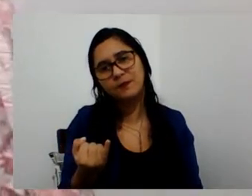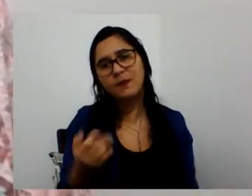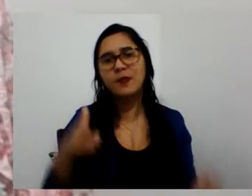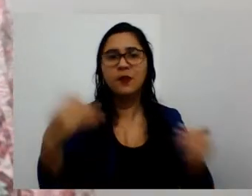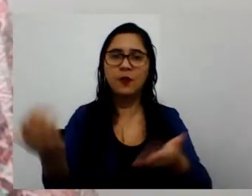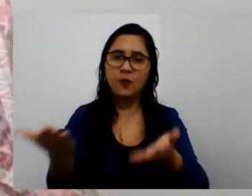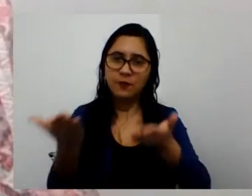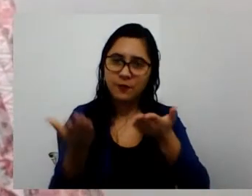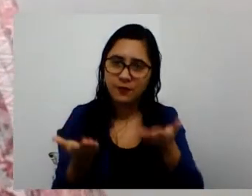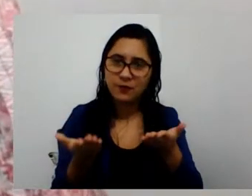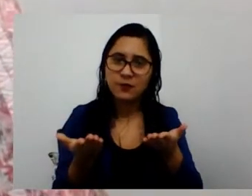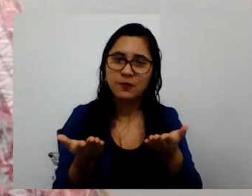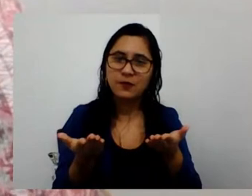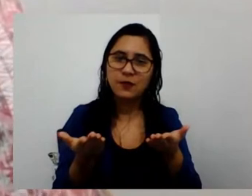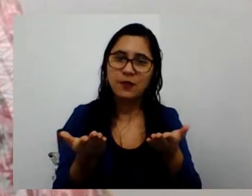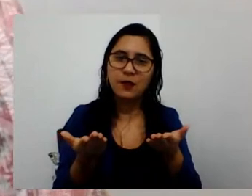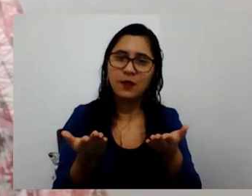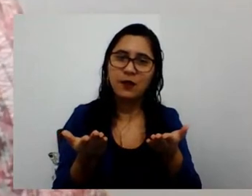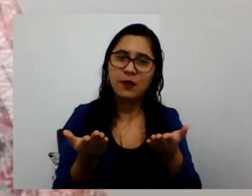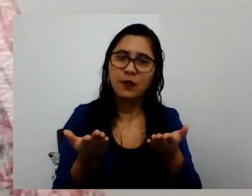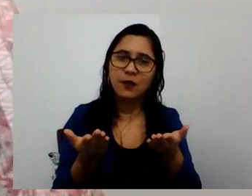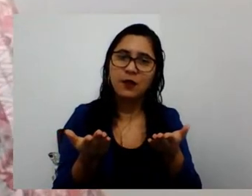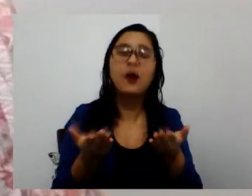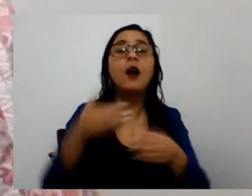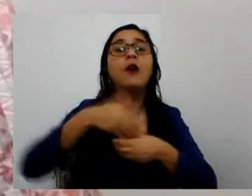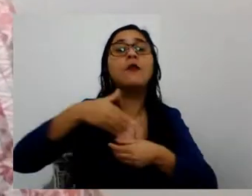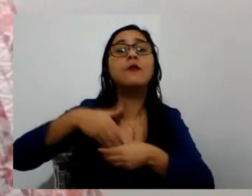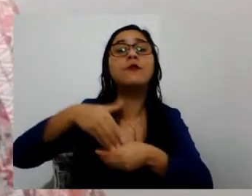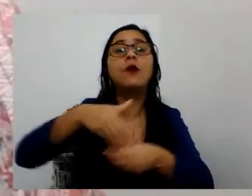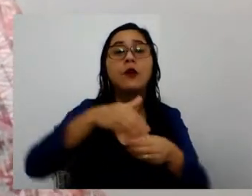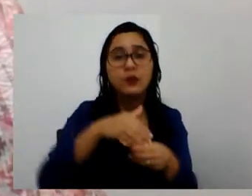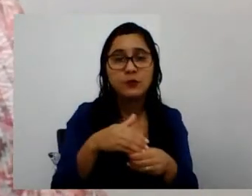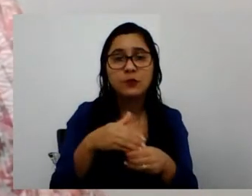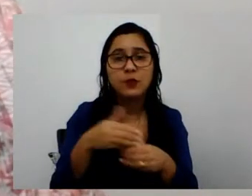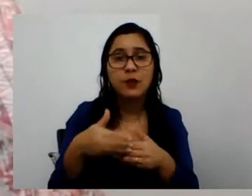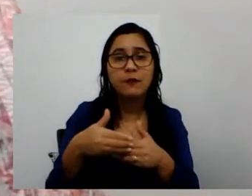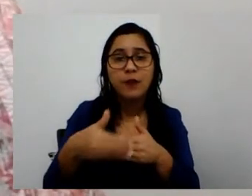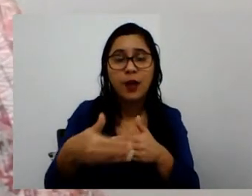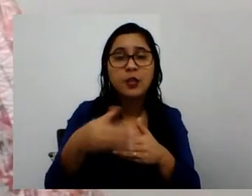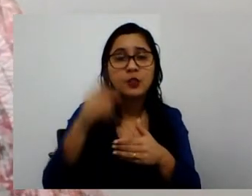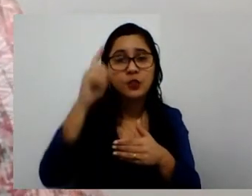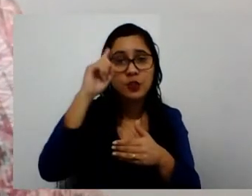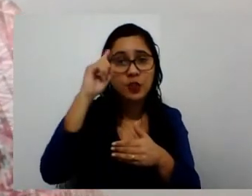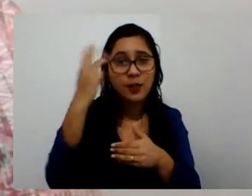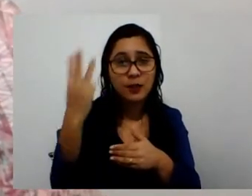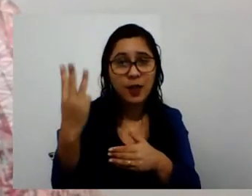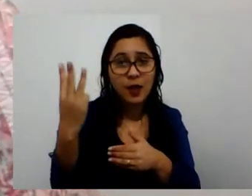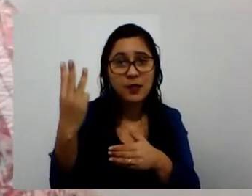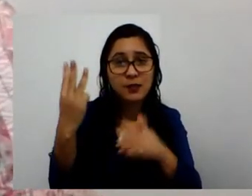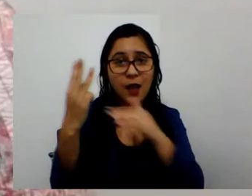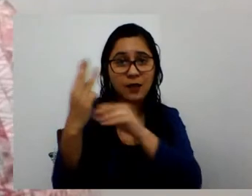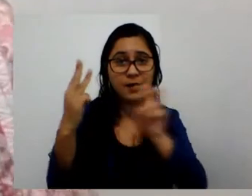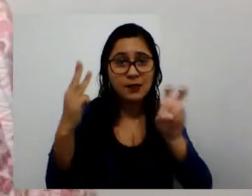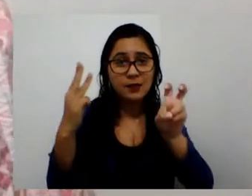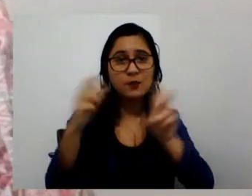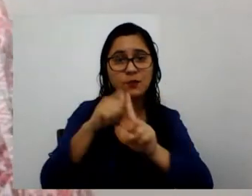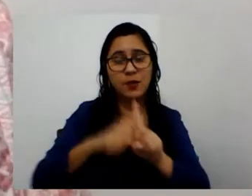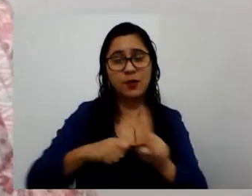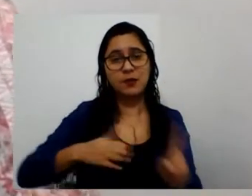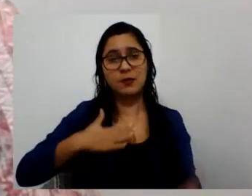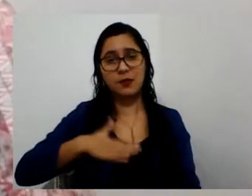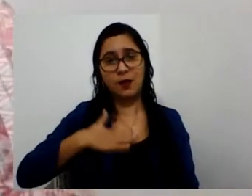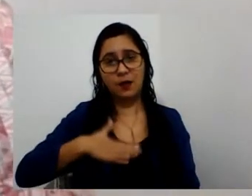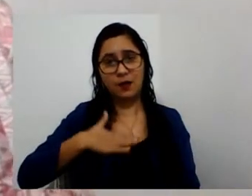convidá-los para votação, que vai ser no dia 3 a 5 de agosto.